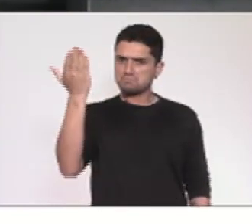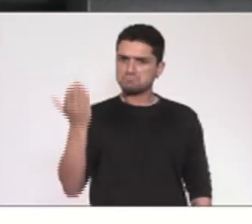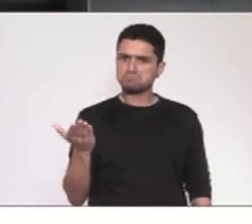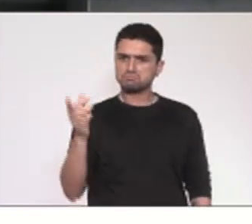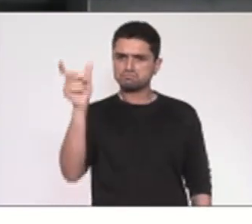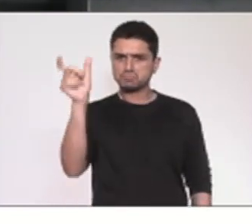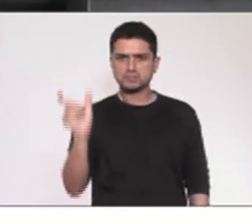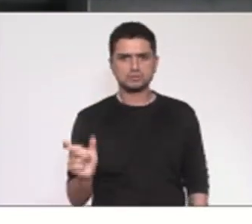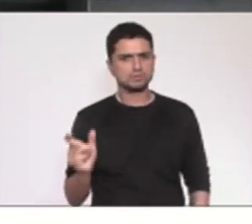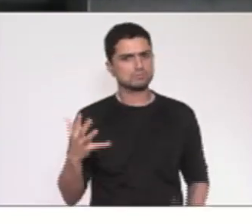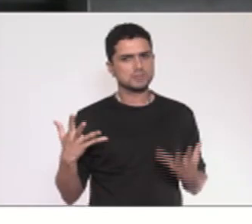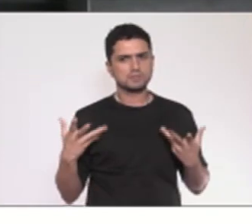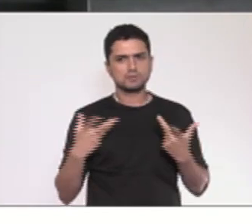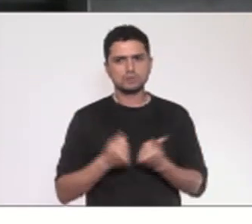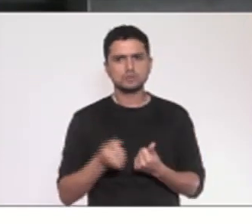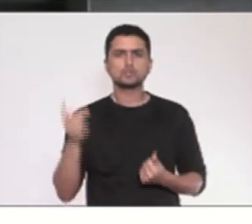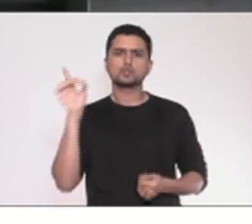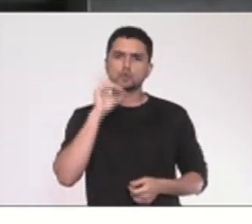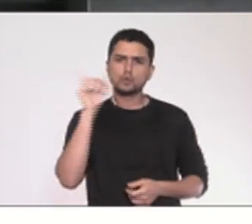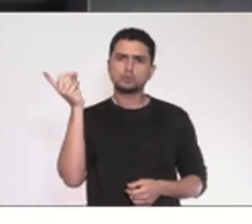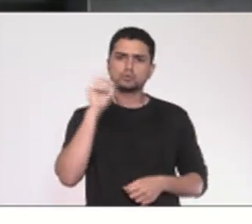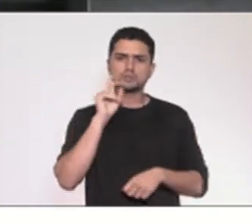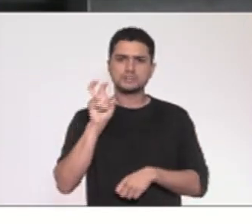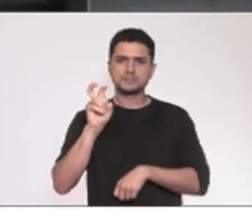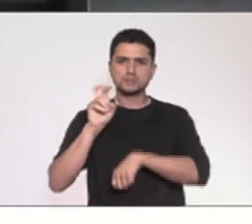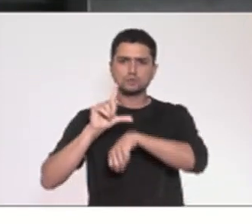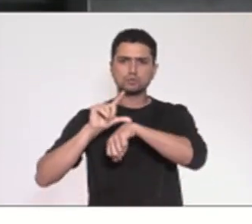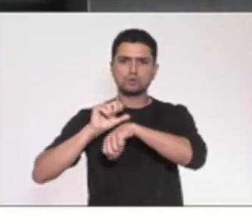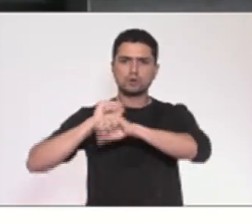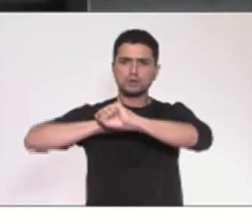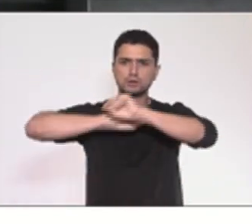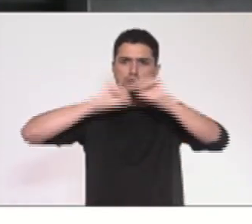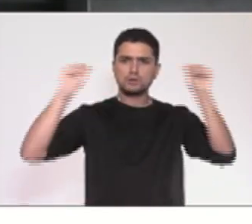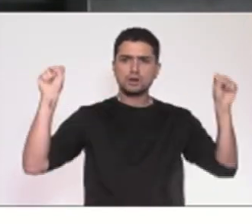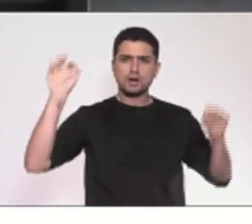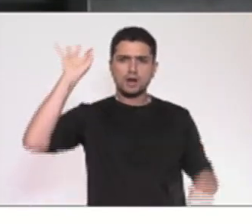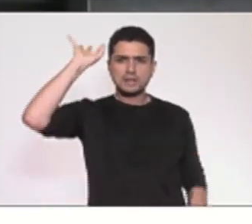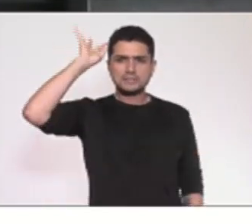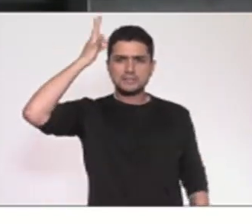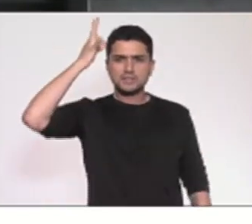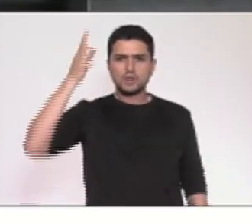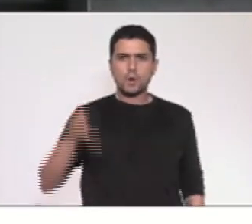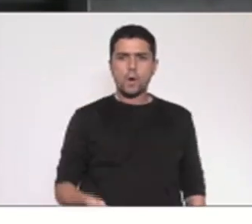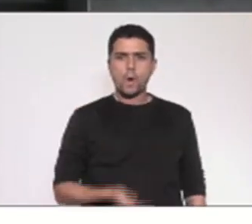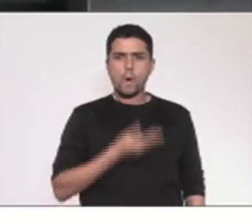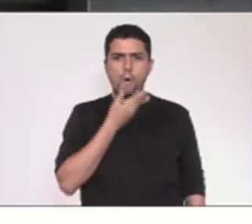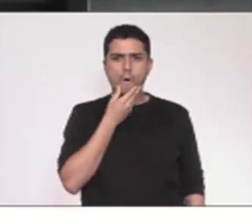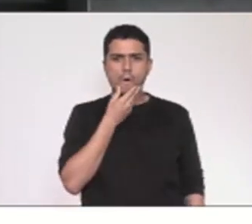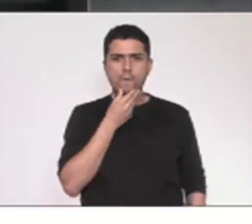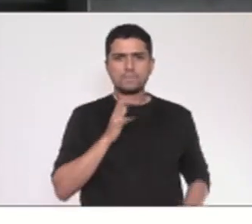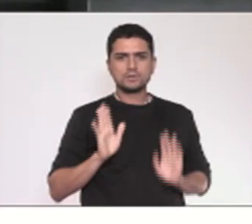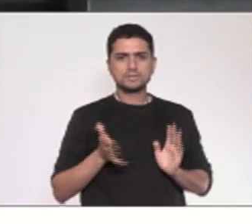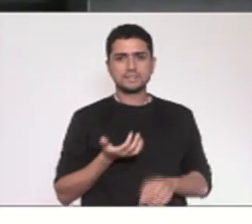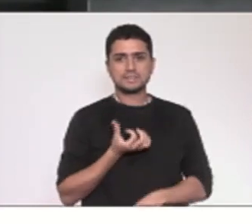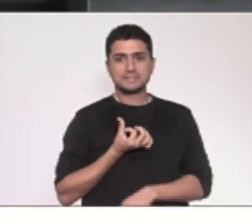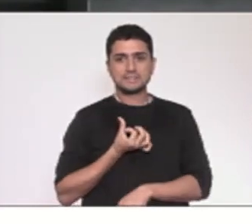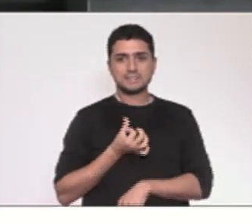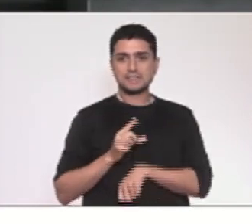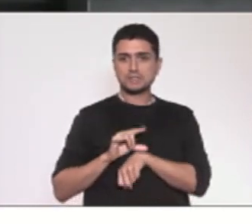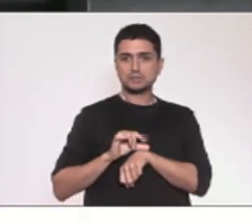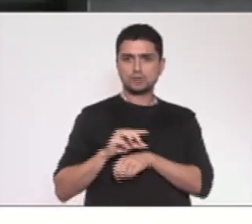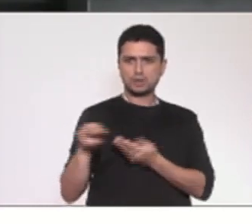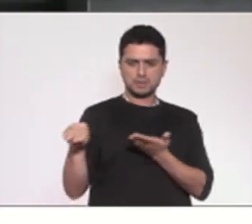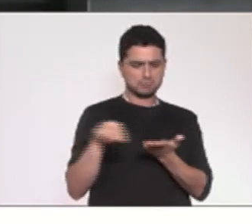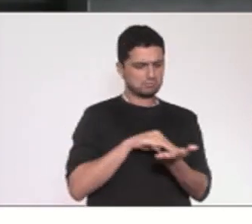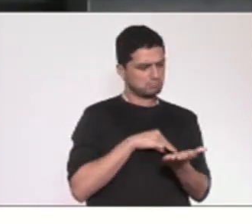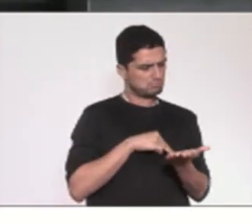dias, às 5 da manhã, impreterivelmente, aquele que quando dá às 6 e não te mandou o WhatsApp, é que